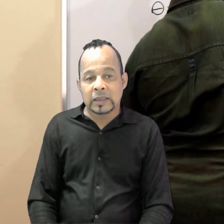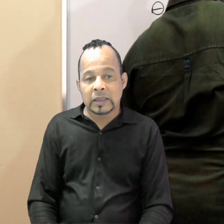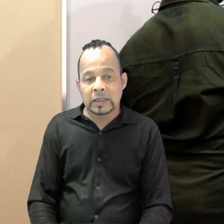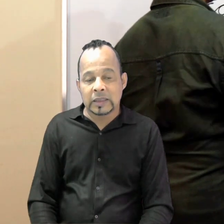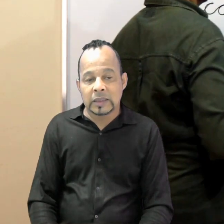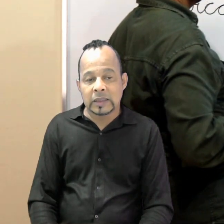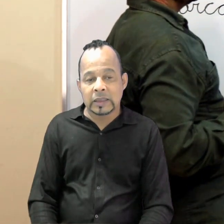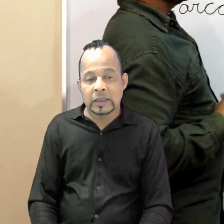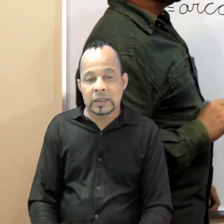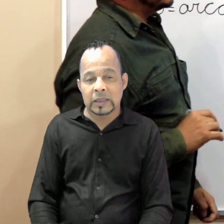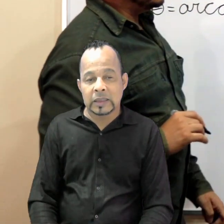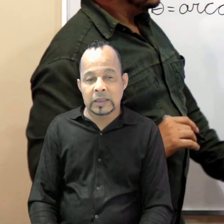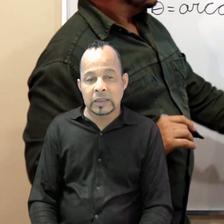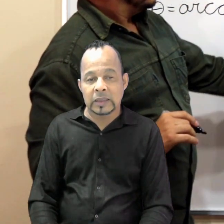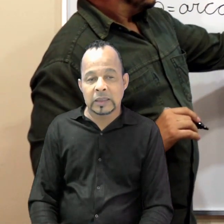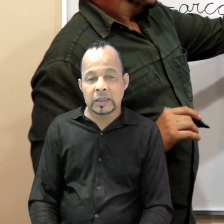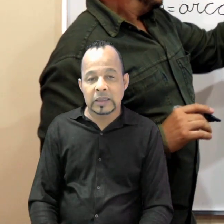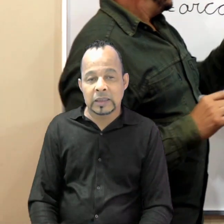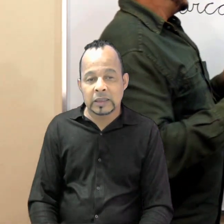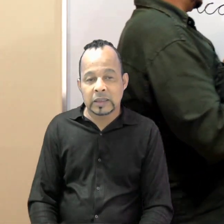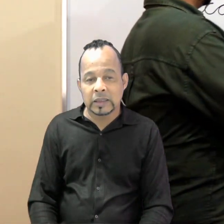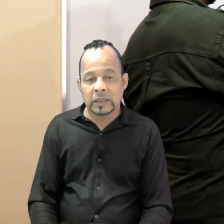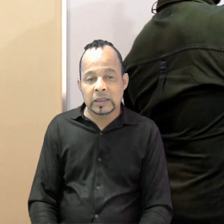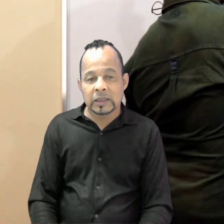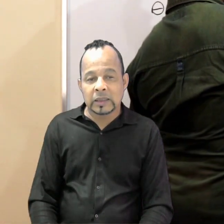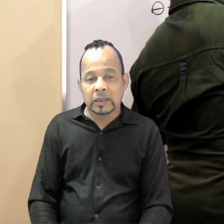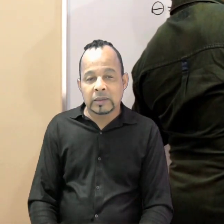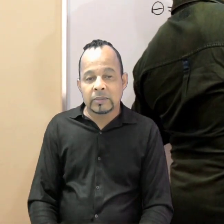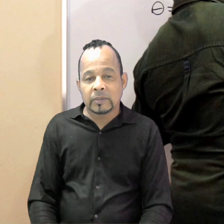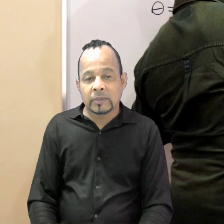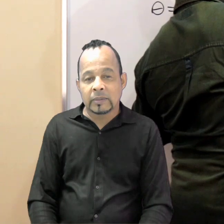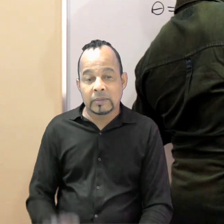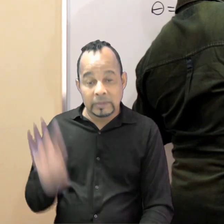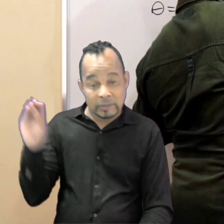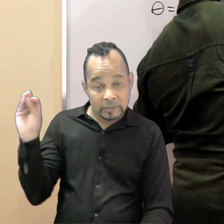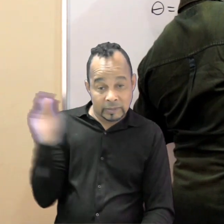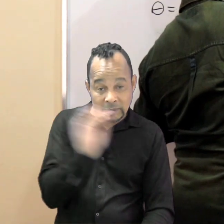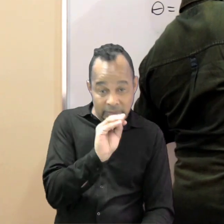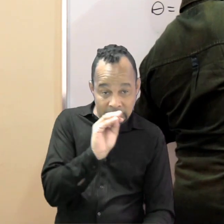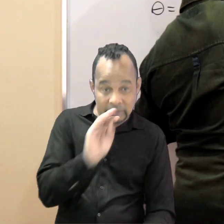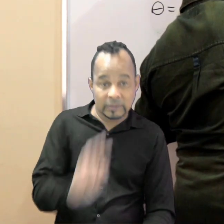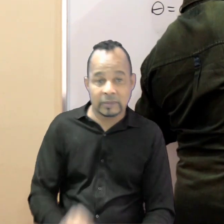cosseno de A escalar B